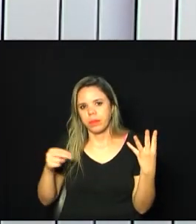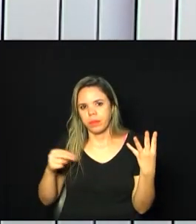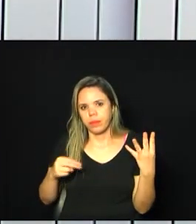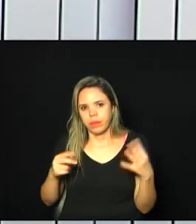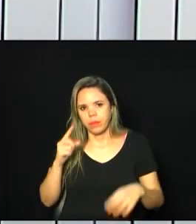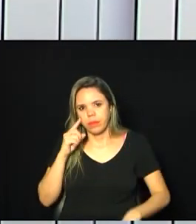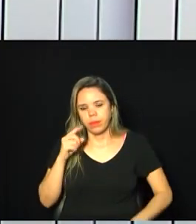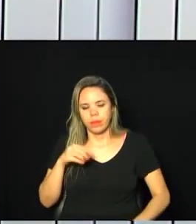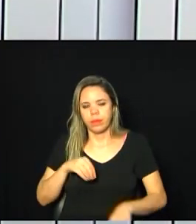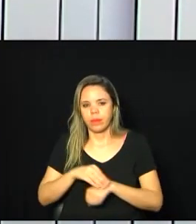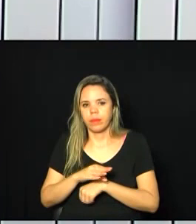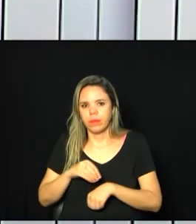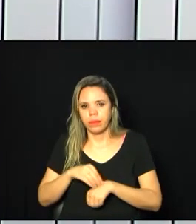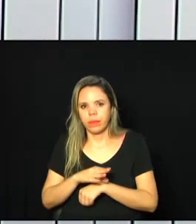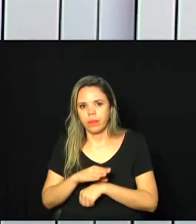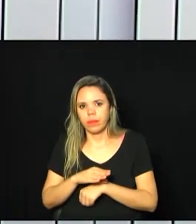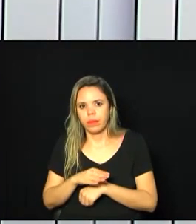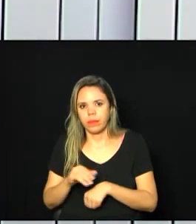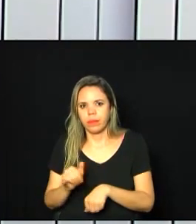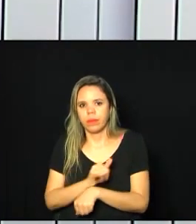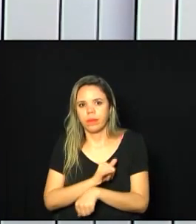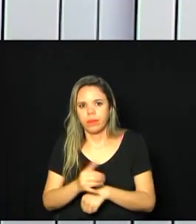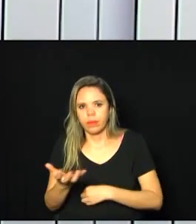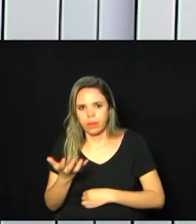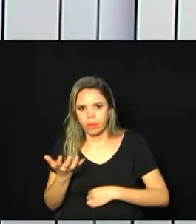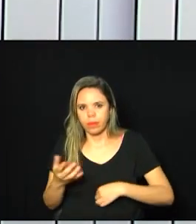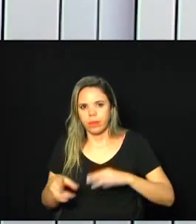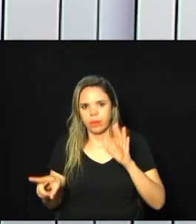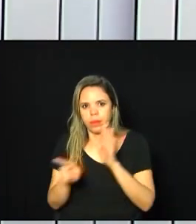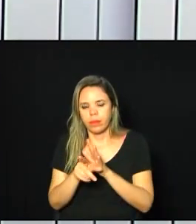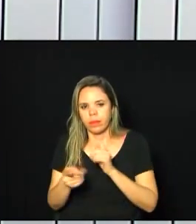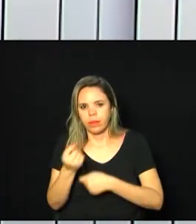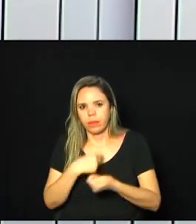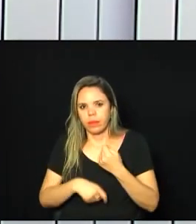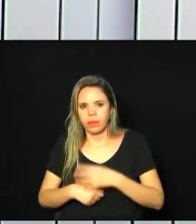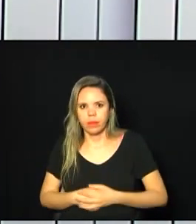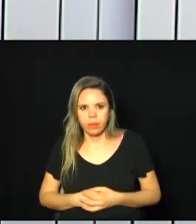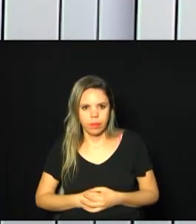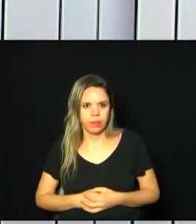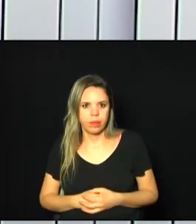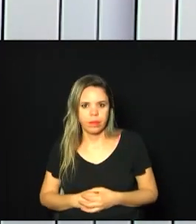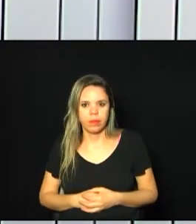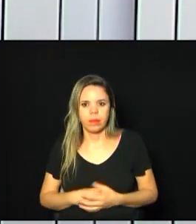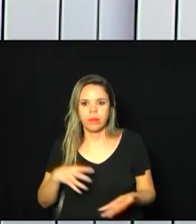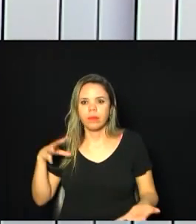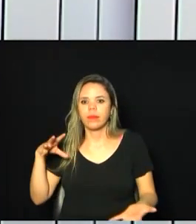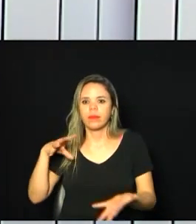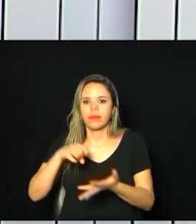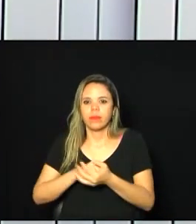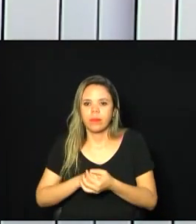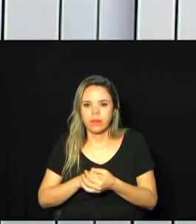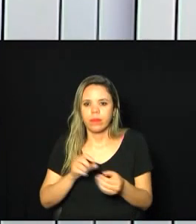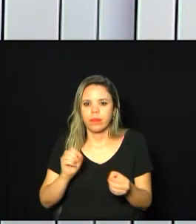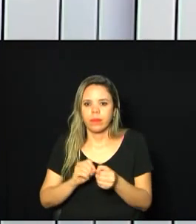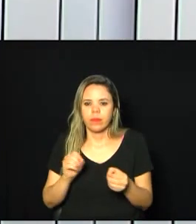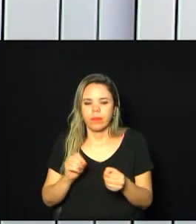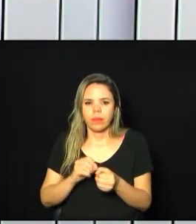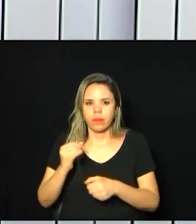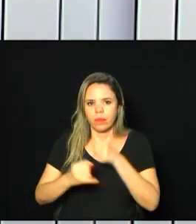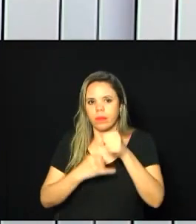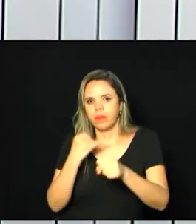dar dicas e caminhos para quem quer ser dono do próprio negócio. As inscrições devem ser feitas